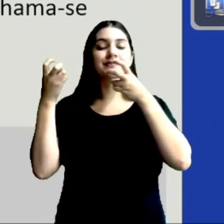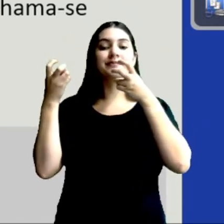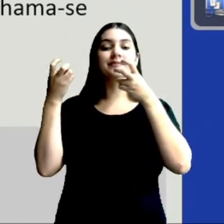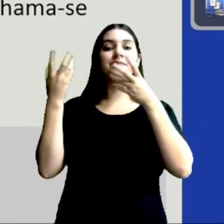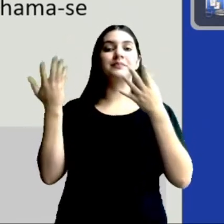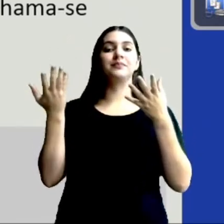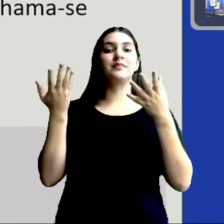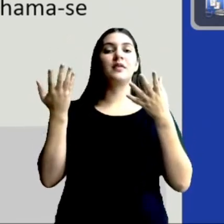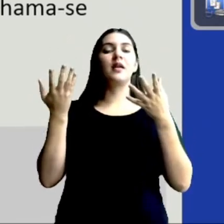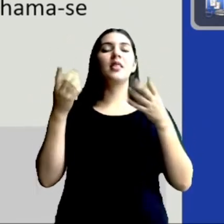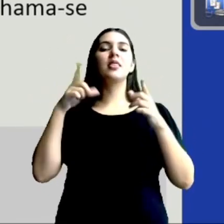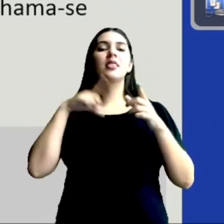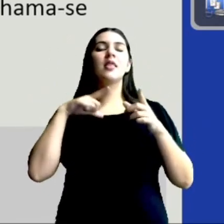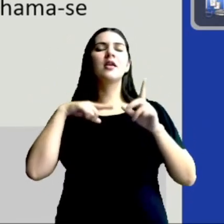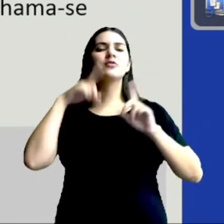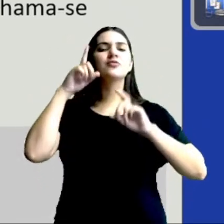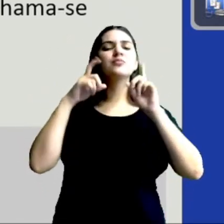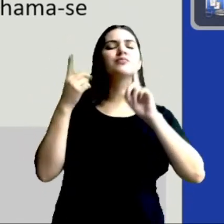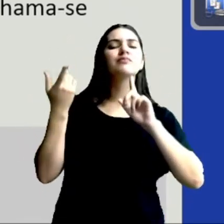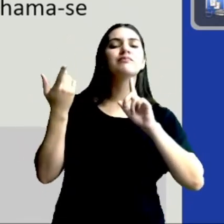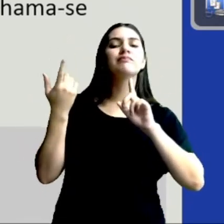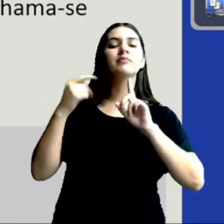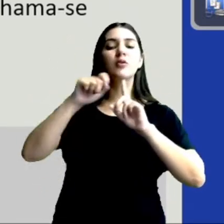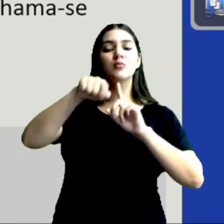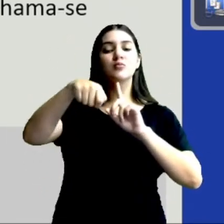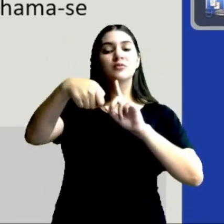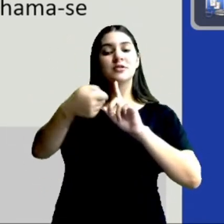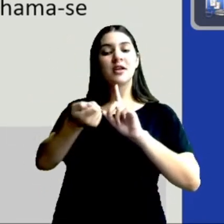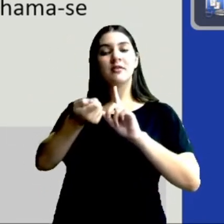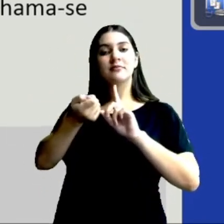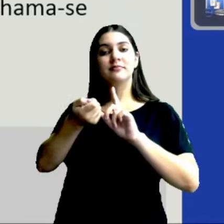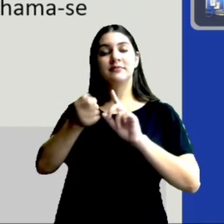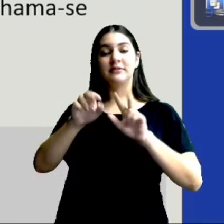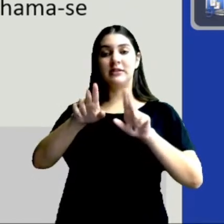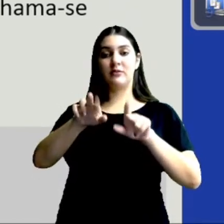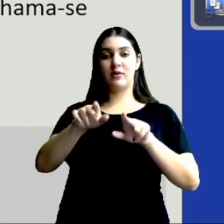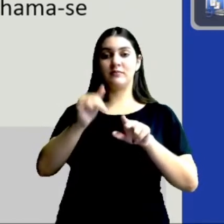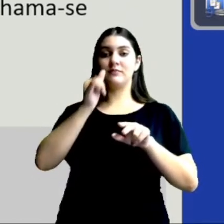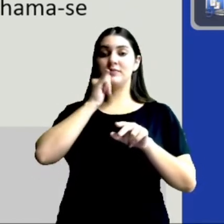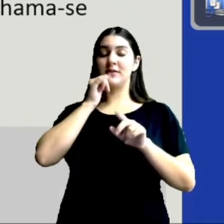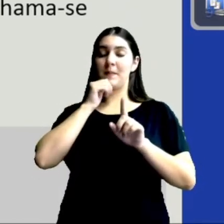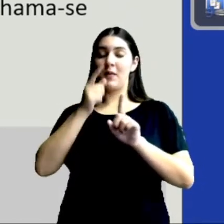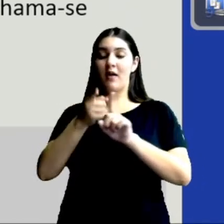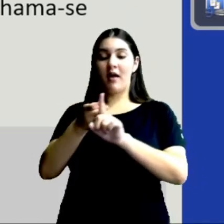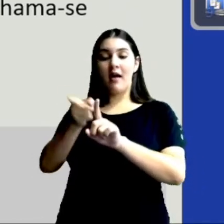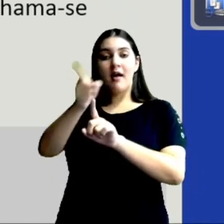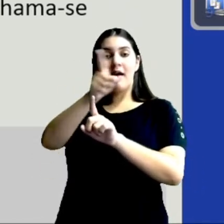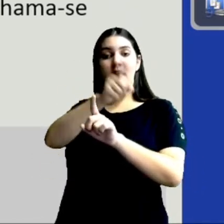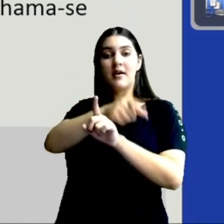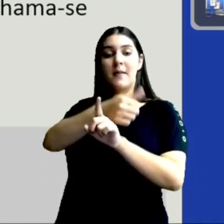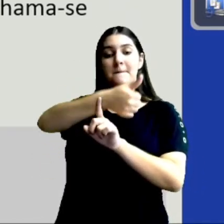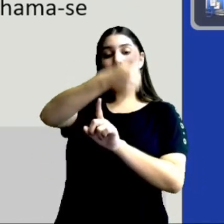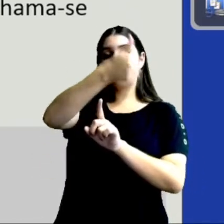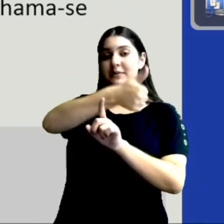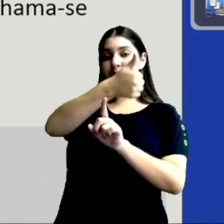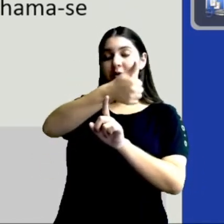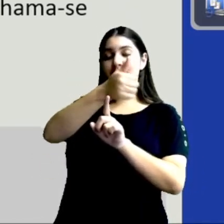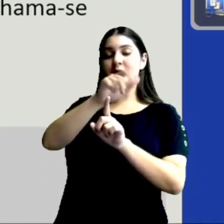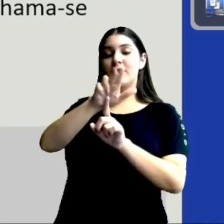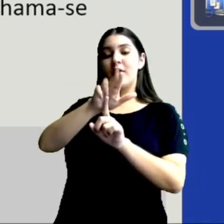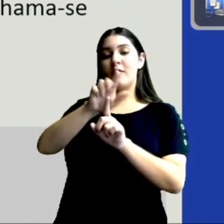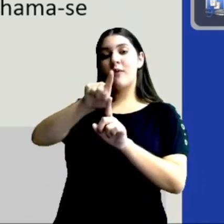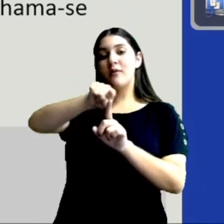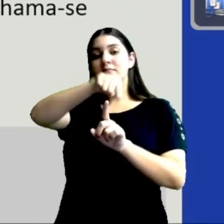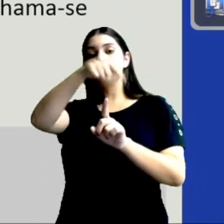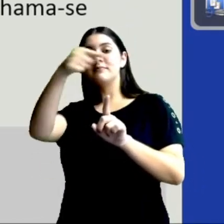um dos lados do sinal de igual. Quem aparece antes, nós chamamos de primeiro membro. Quem aparece depois é